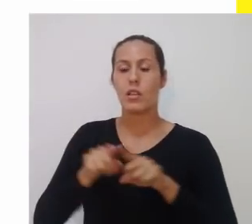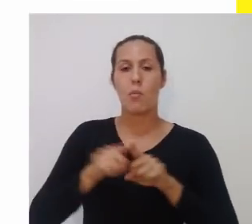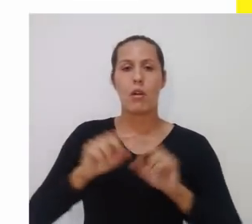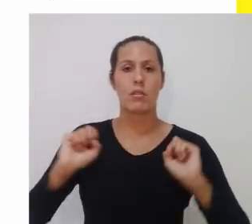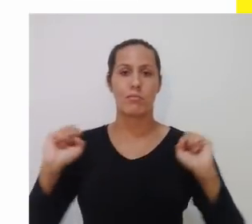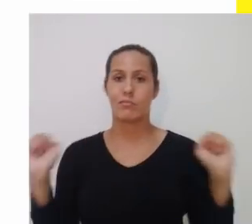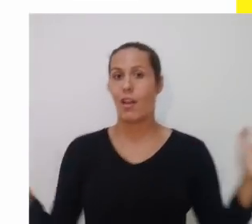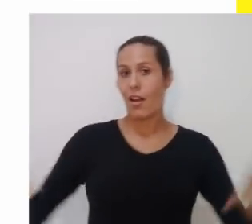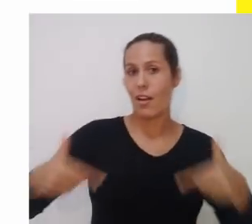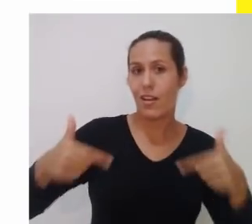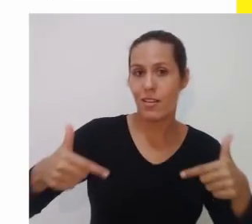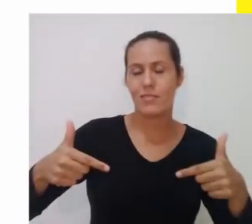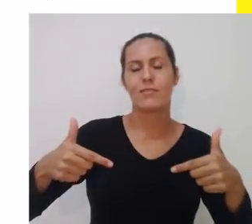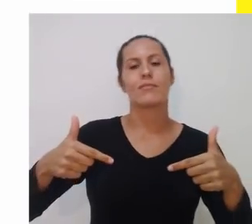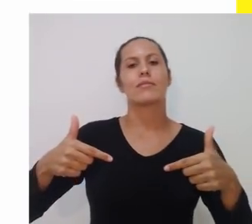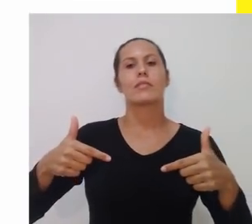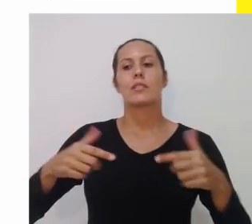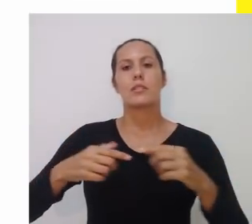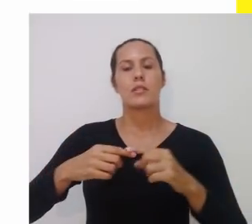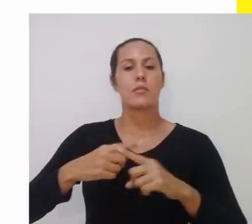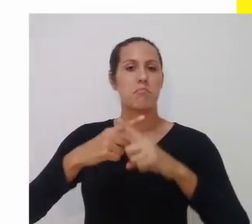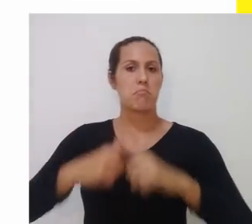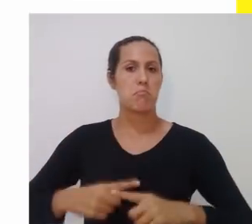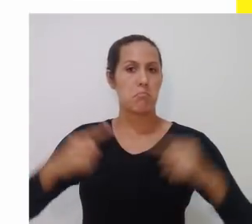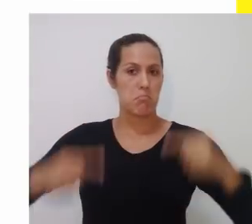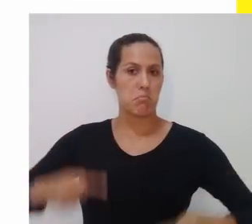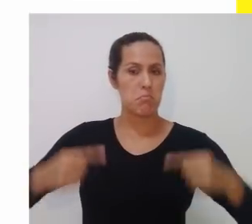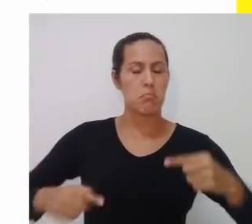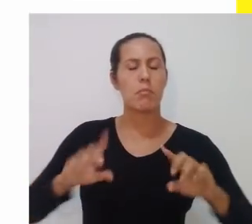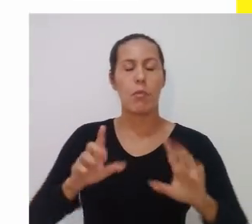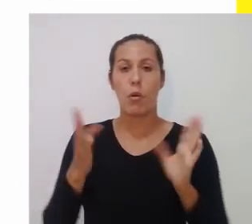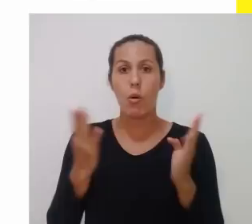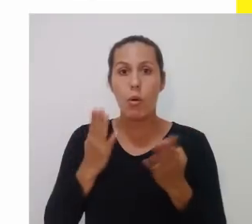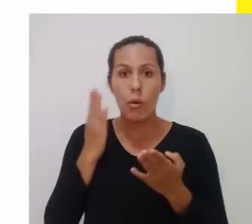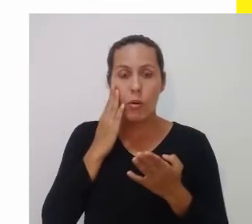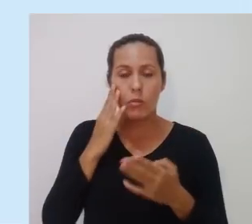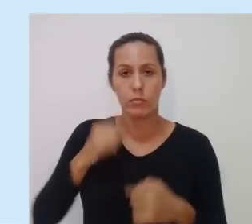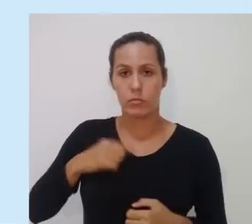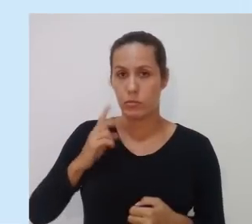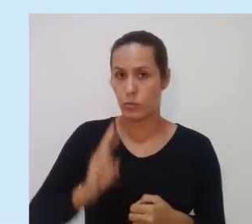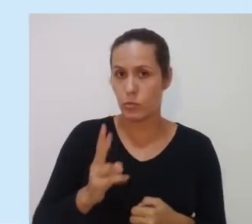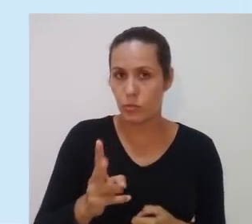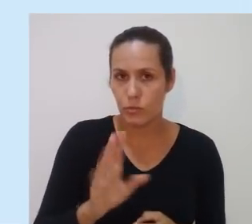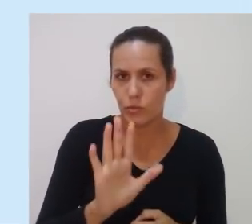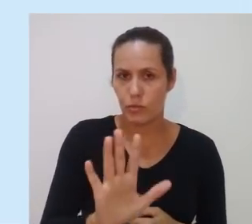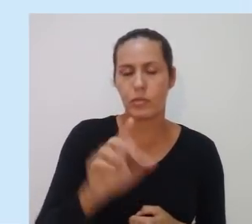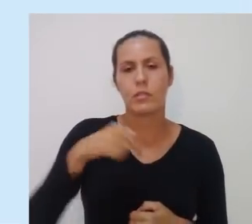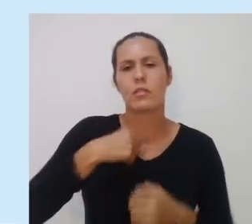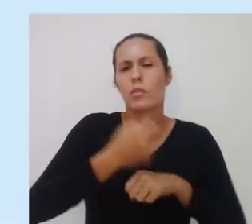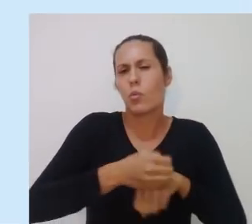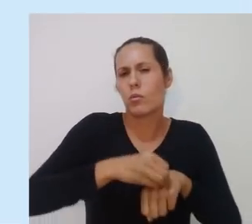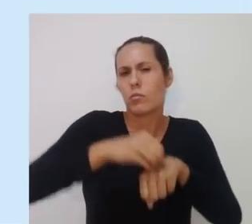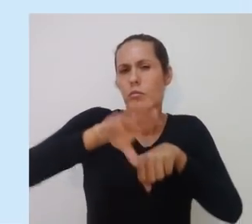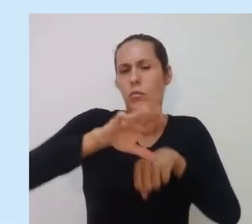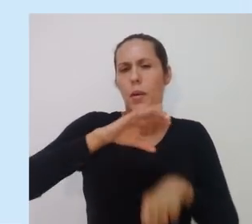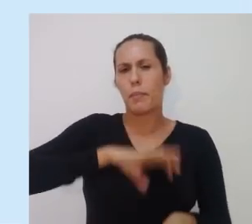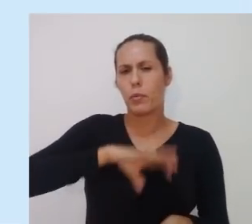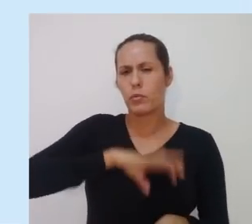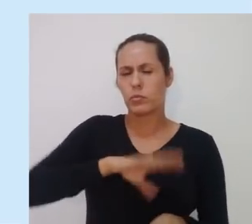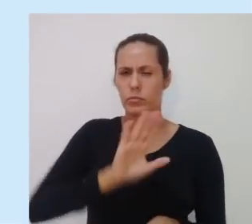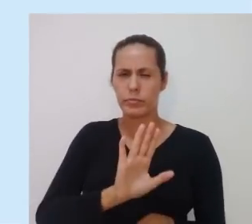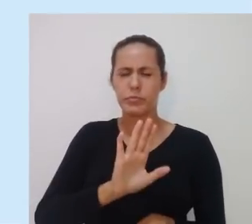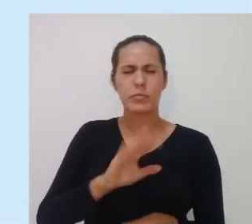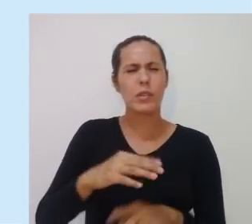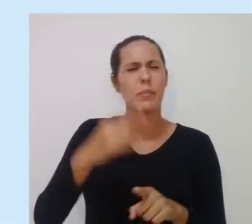emboladas, batalhas de slam, ok? Olha para mim aqui, rapidinho, antes de continuar a leitura. Isso é uma